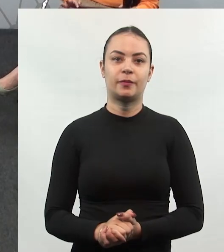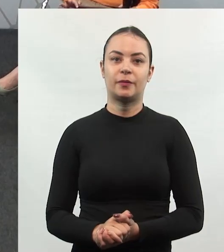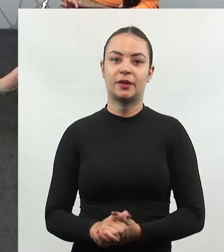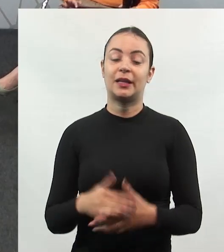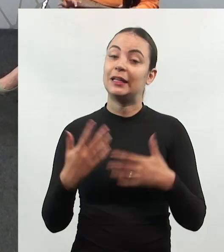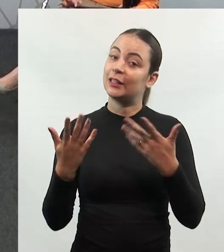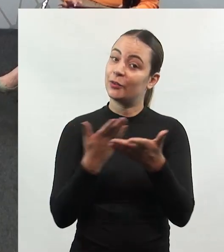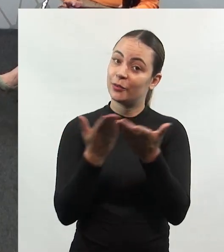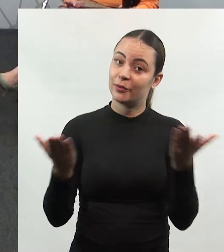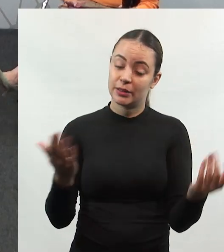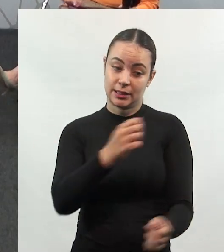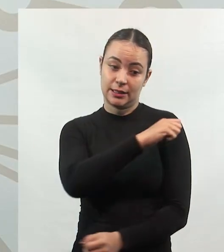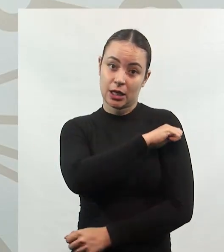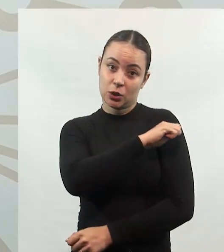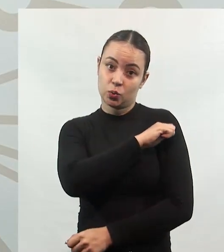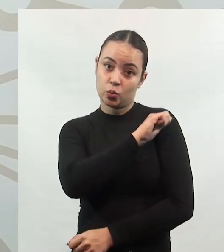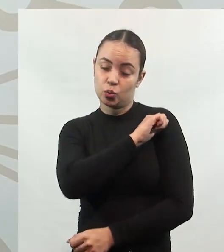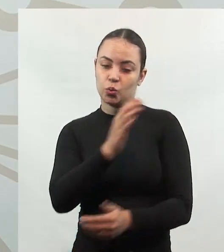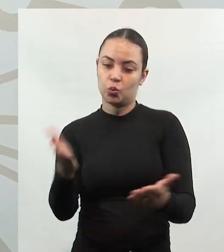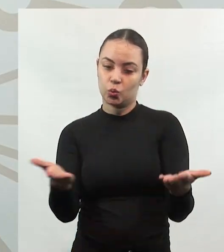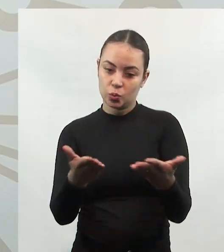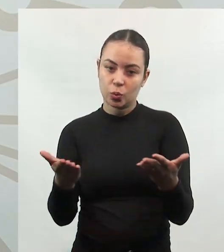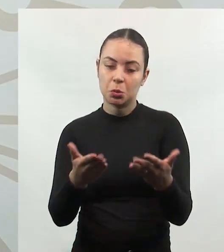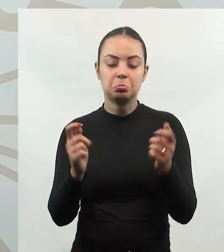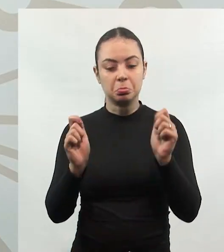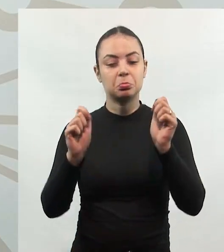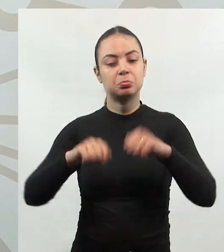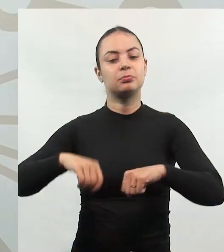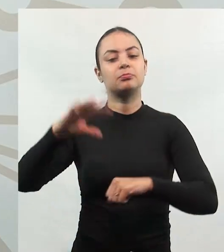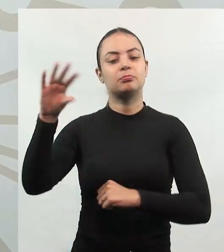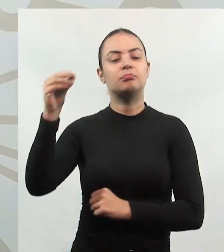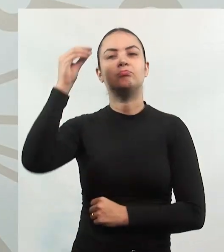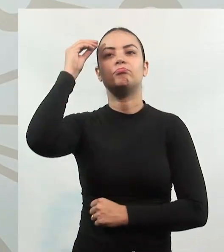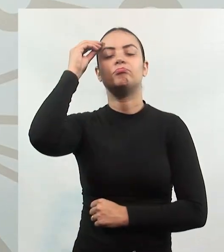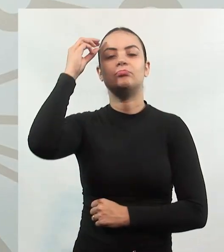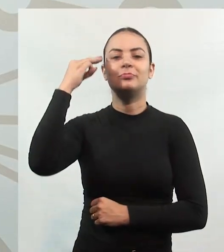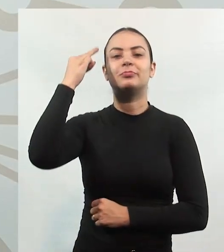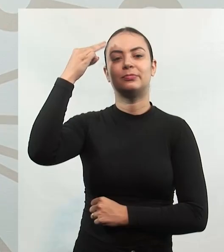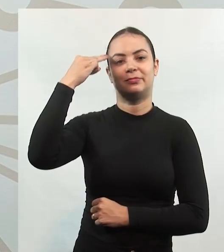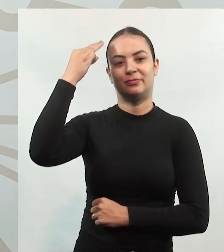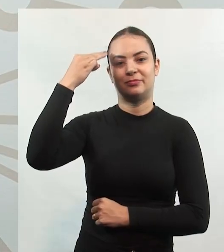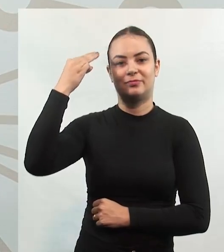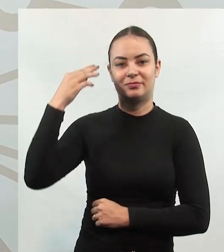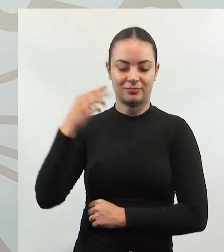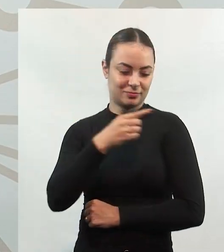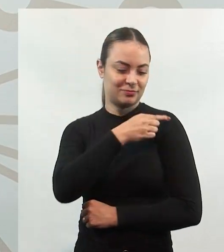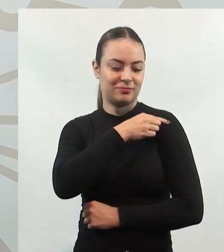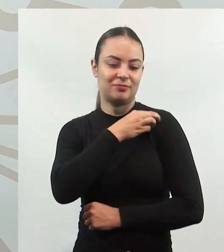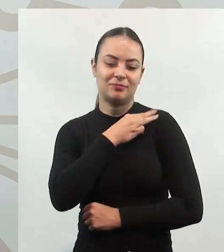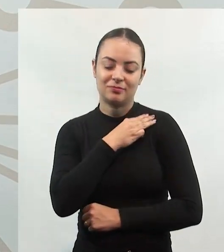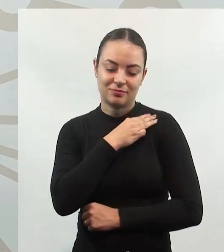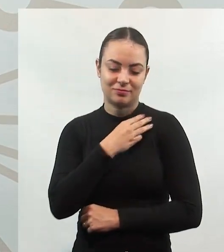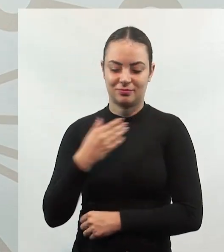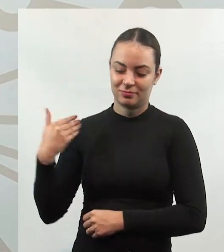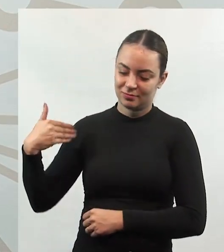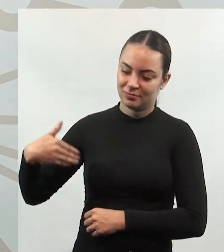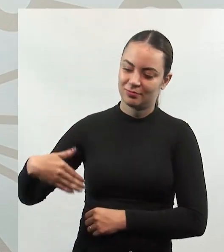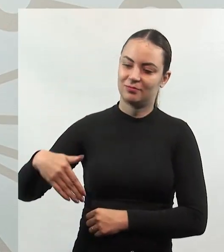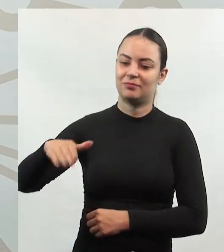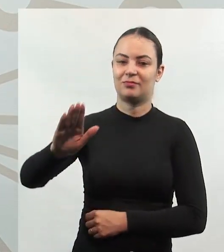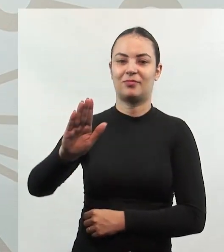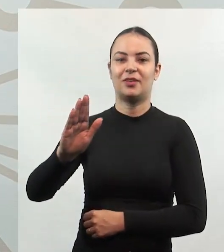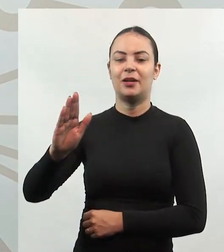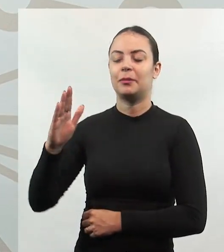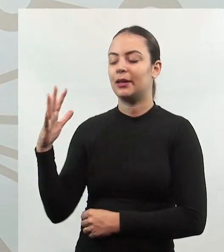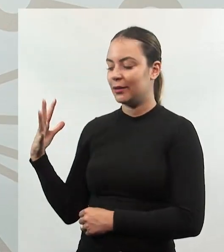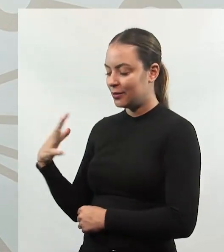os alunos possam ter essas memórias, né, no seu período estudantil, porque é o que a gente